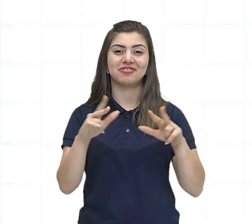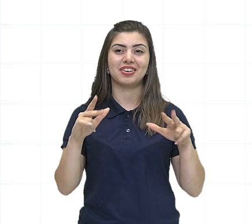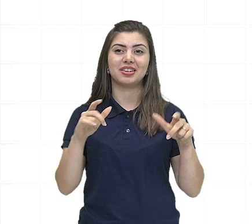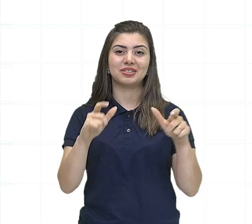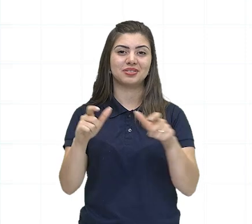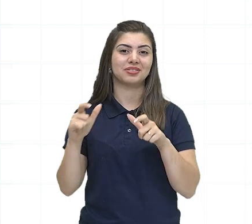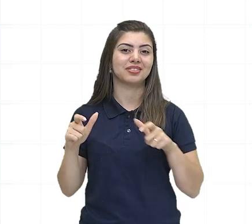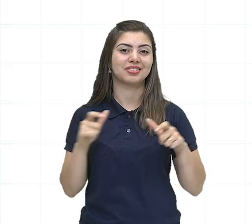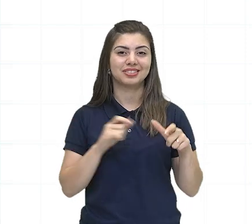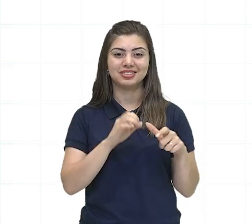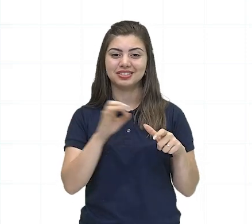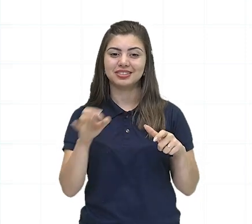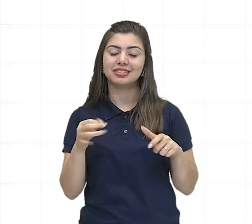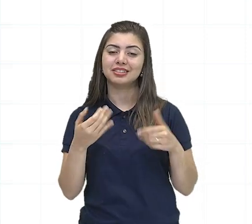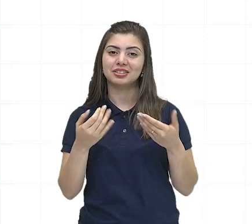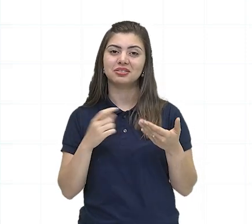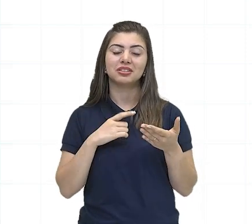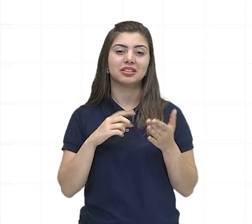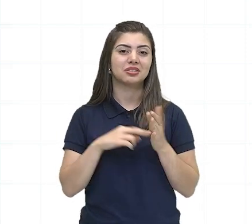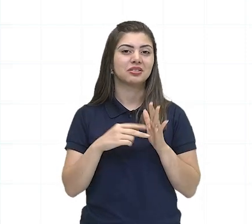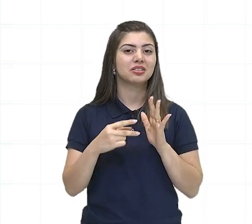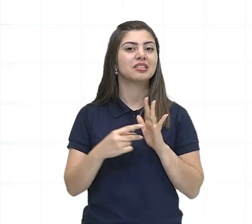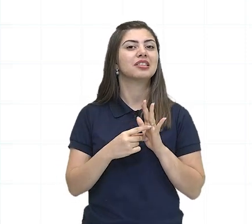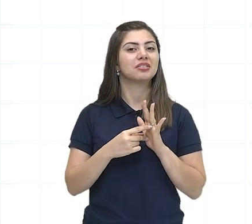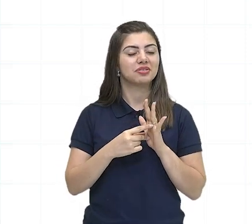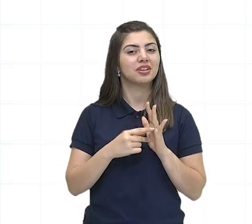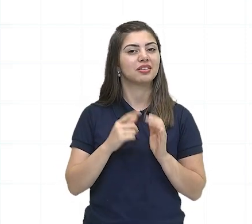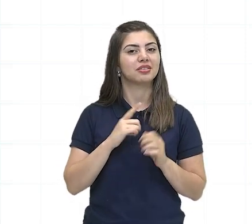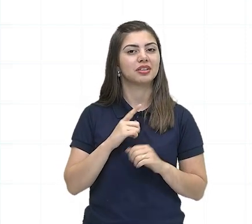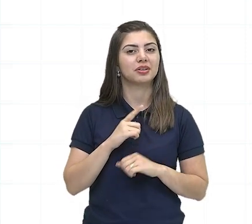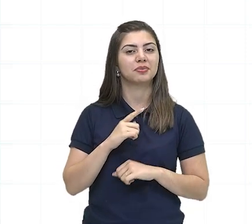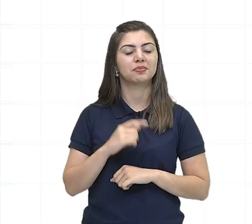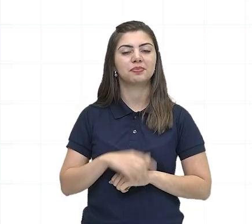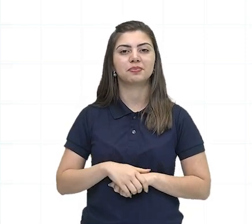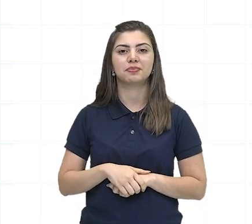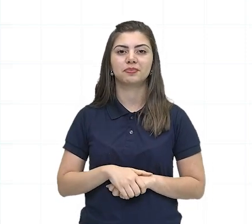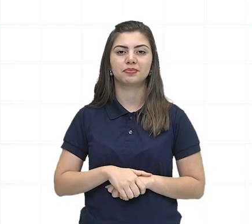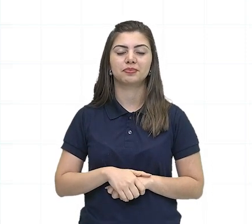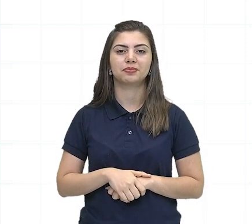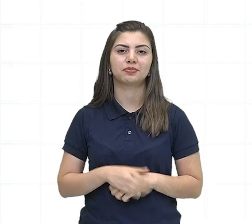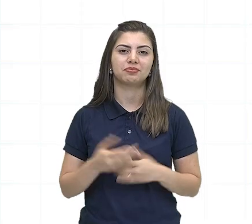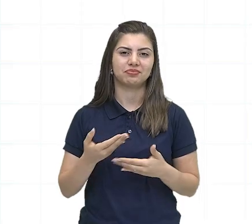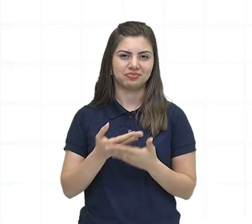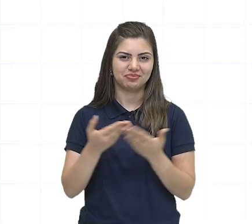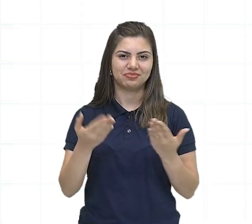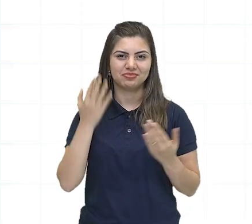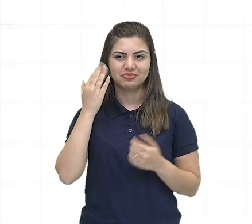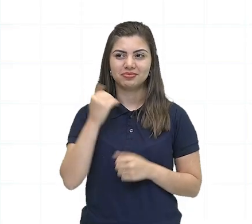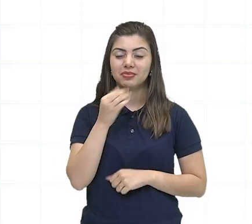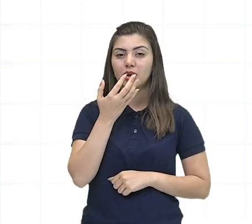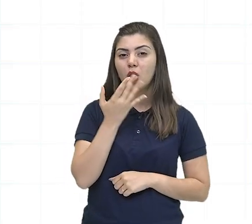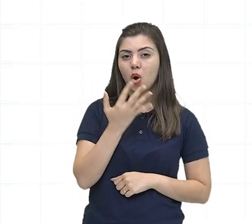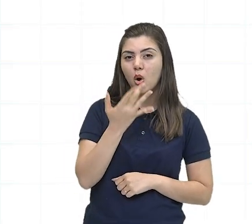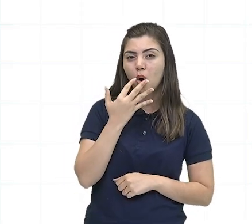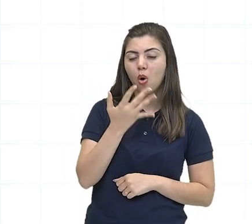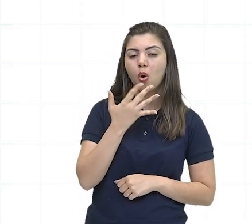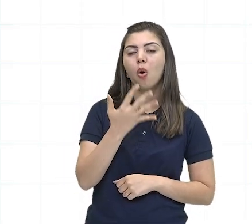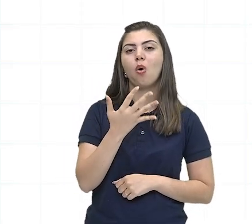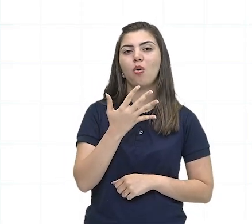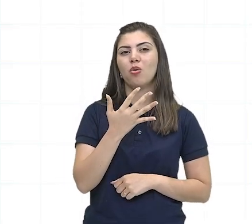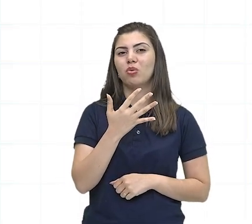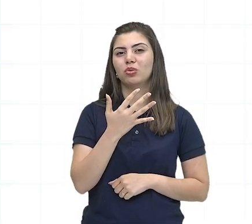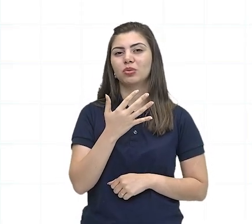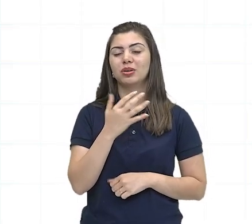vezes ligada a significados simbólicos. Então, vocês sabem que cada cor, ela